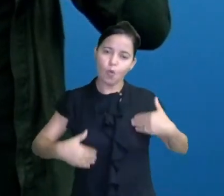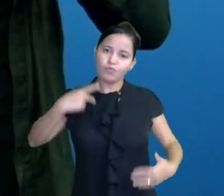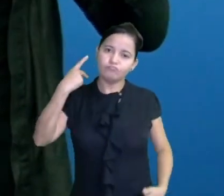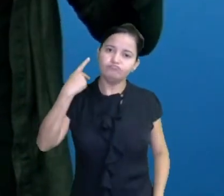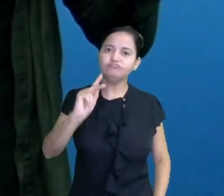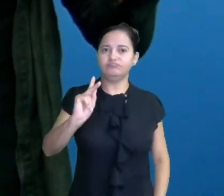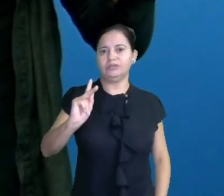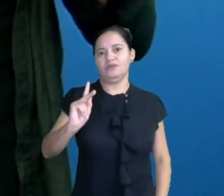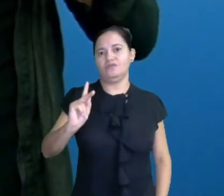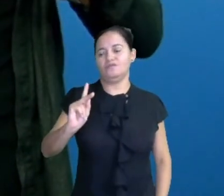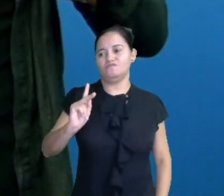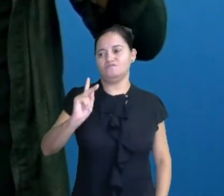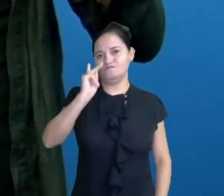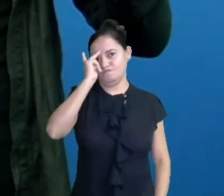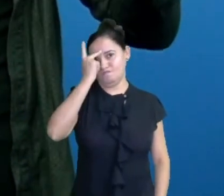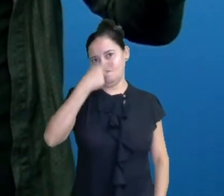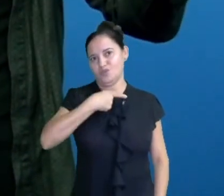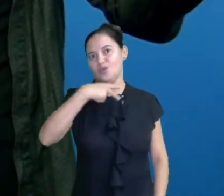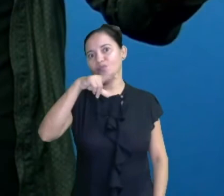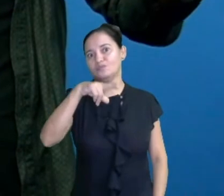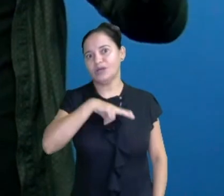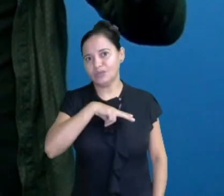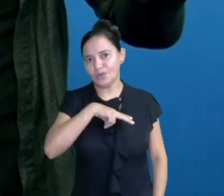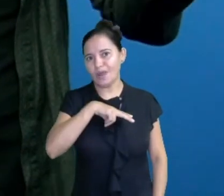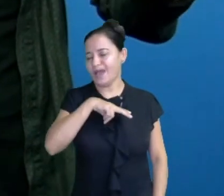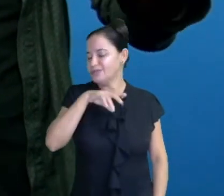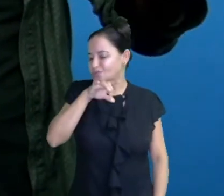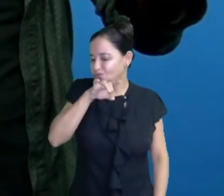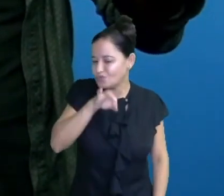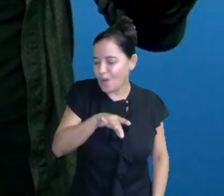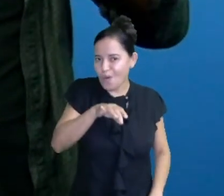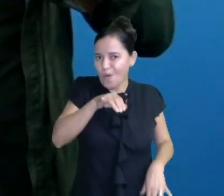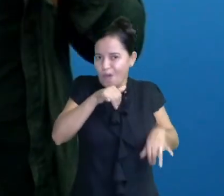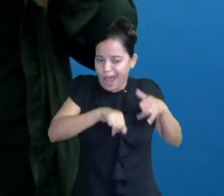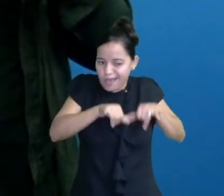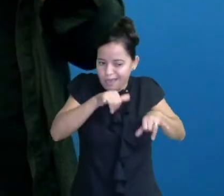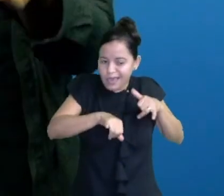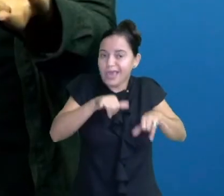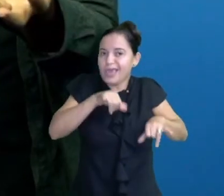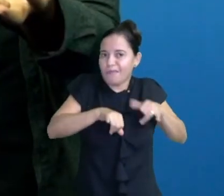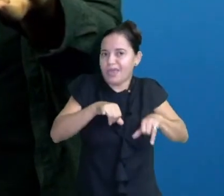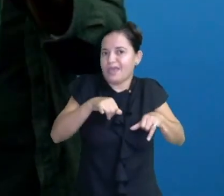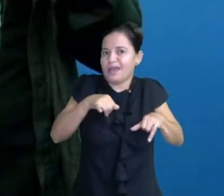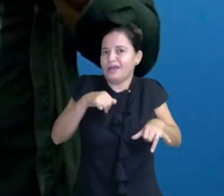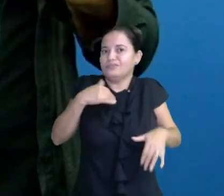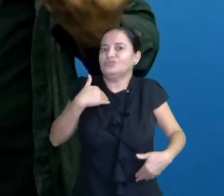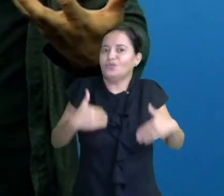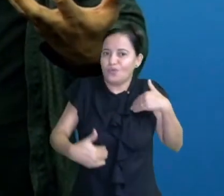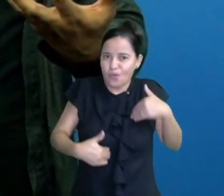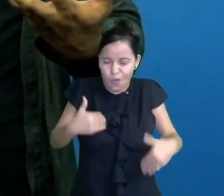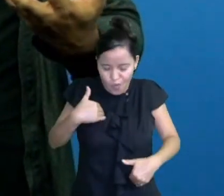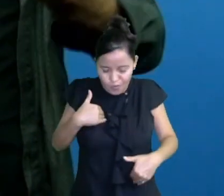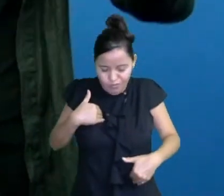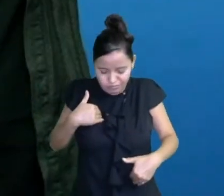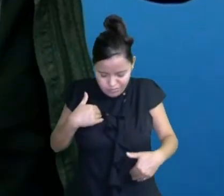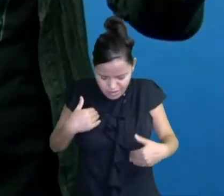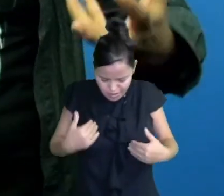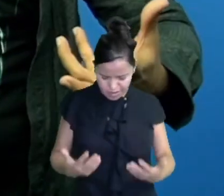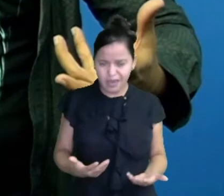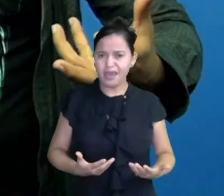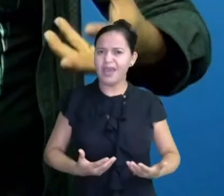vê como algo que aparentemente só está associado à química do teu corpo, mas a química do teu corpo, ele dialoga com quem você é.